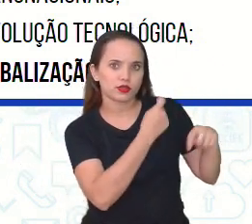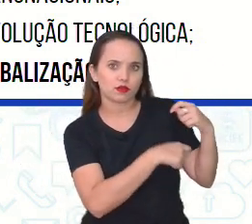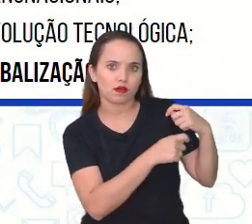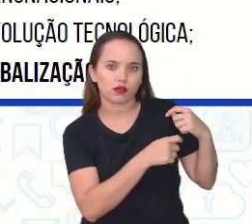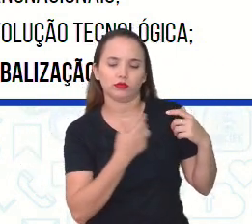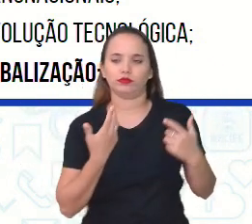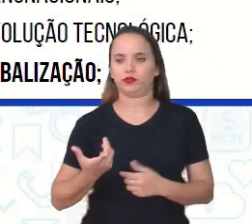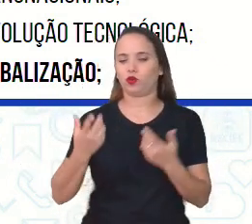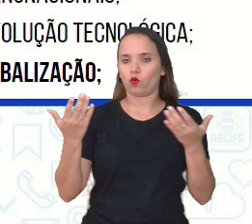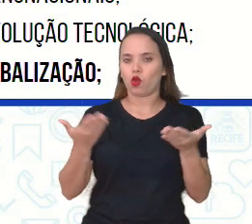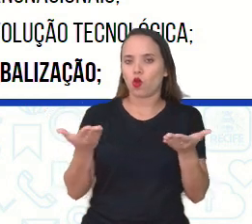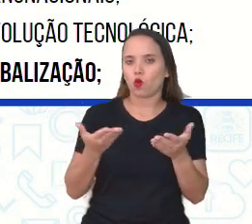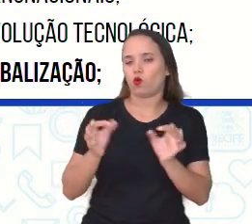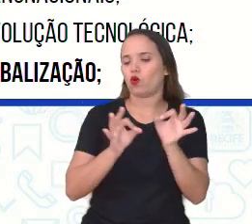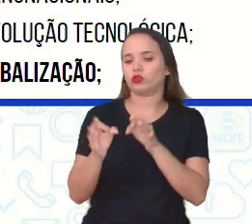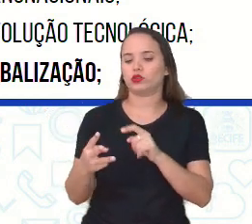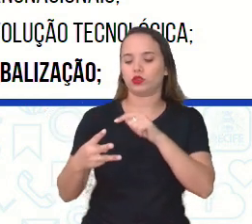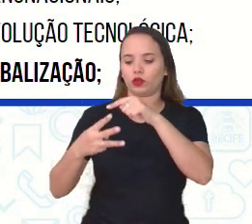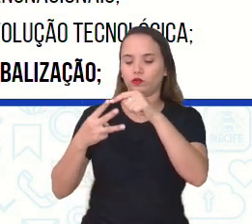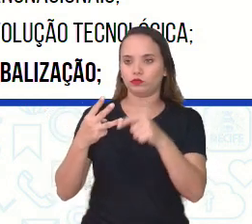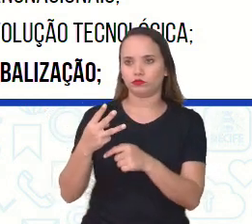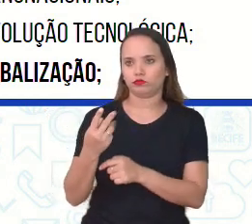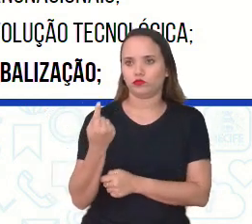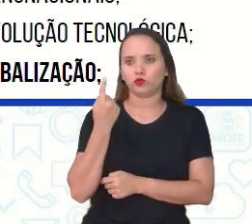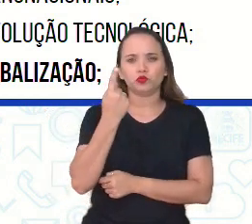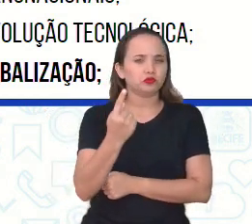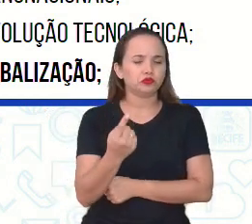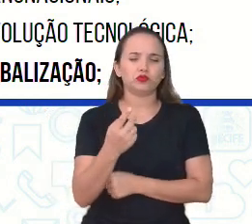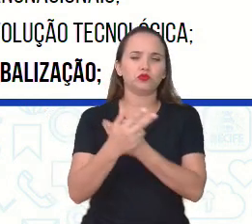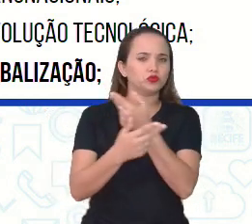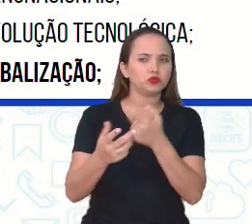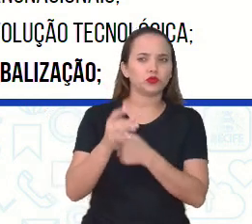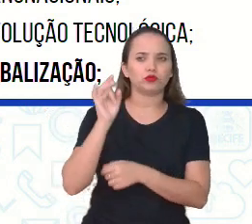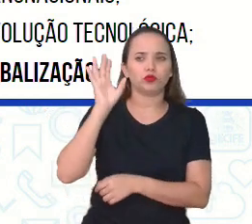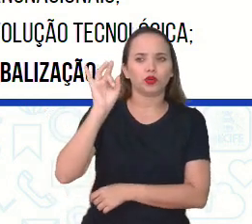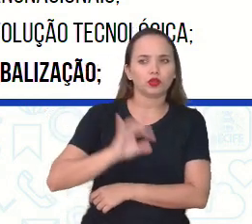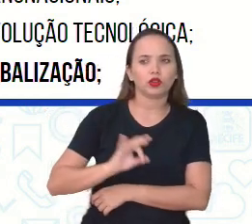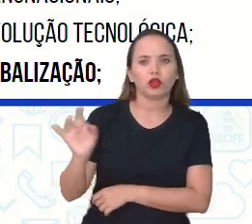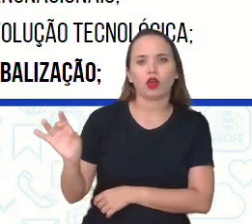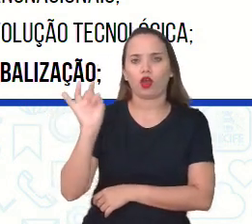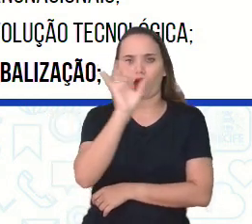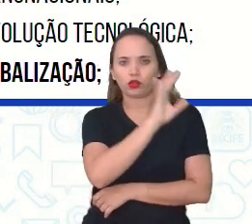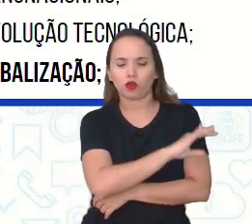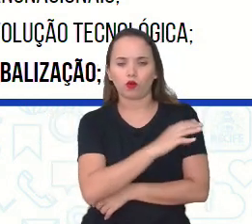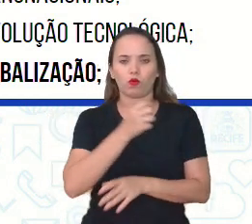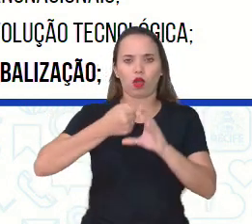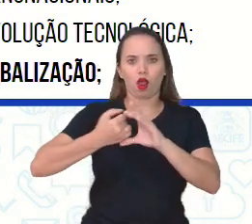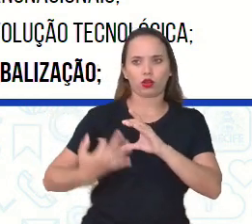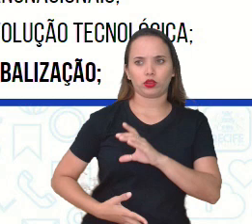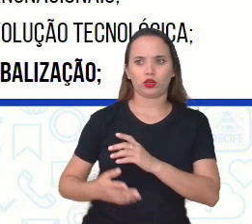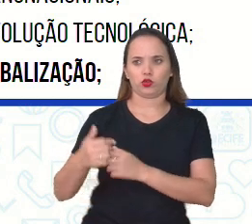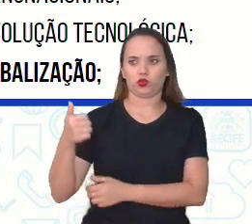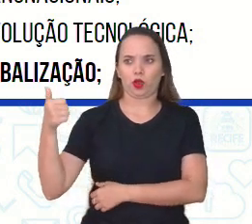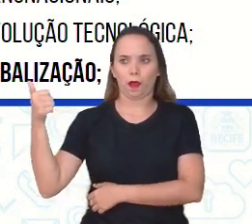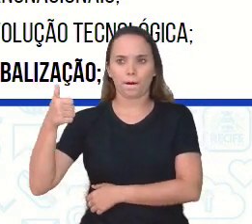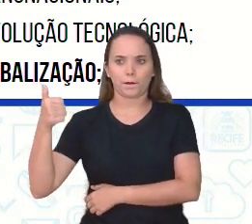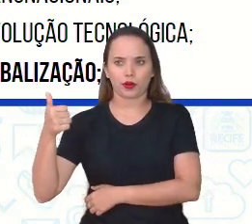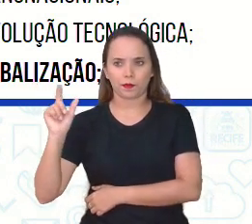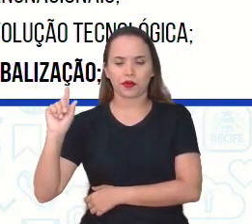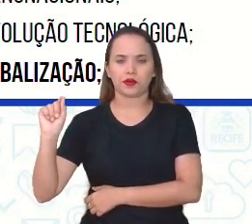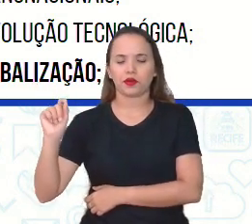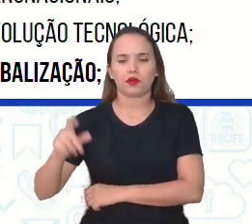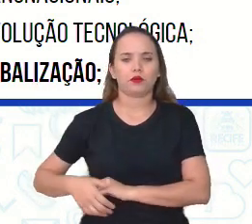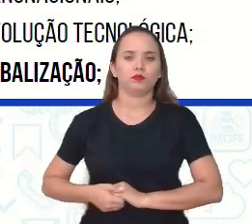aí um ponto de cada característica, né? No caso, 3 ao total. A primeira vai